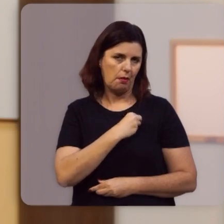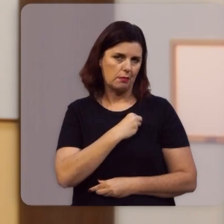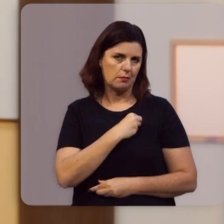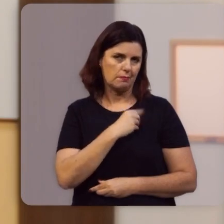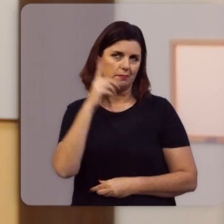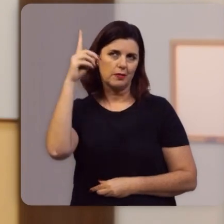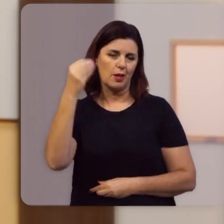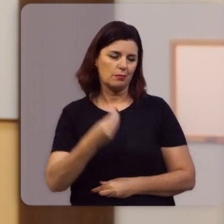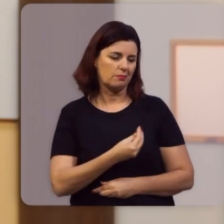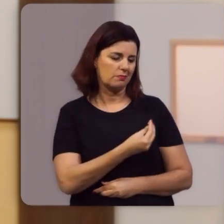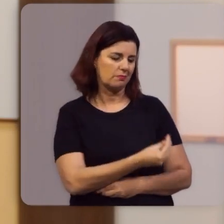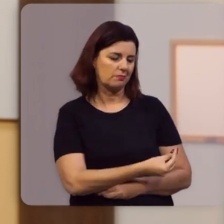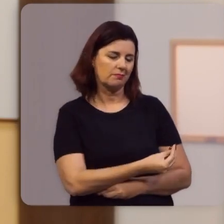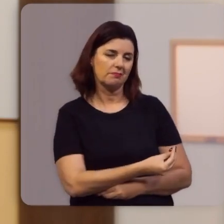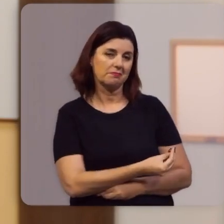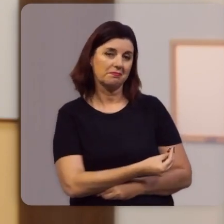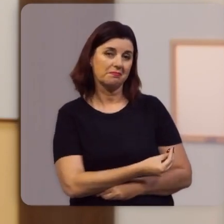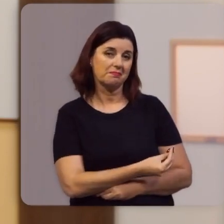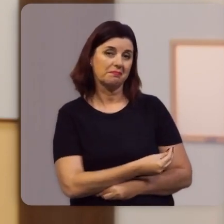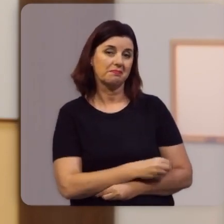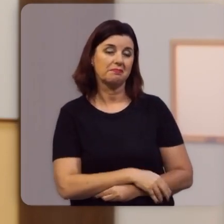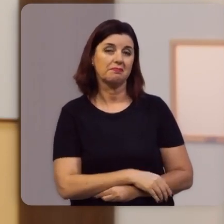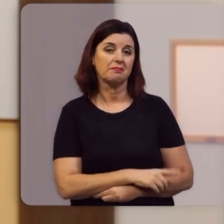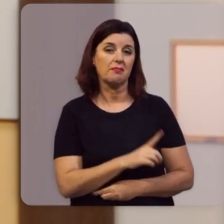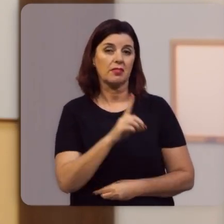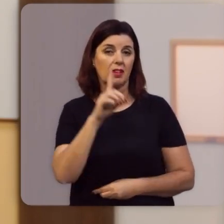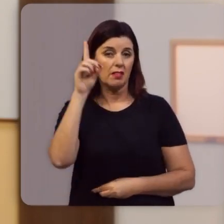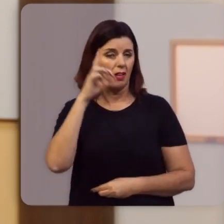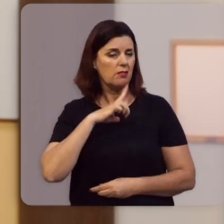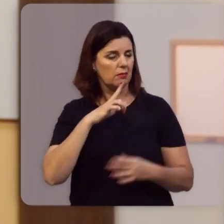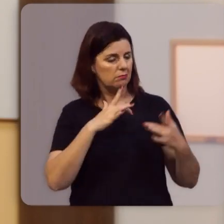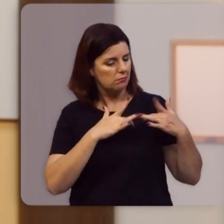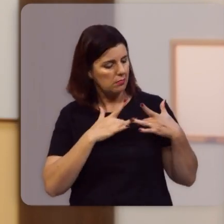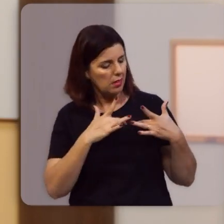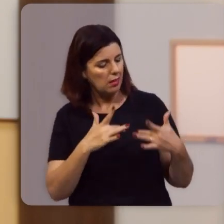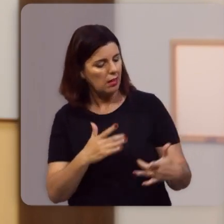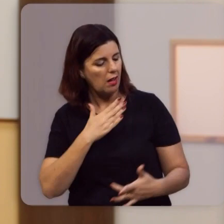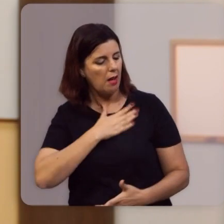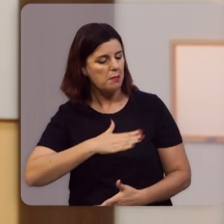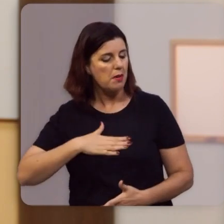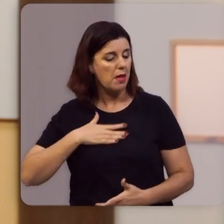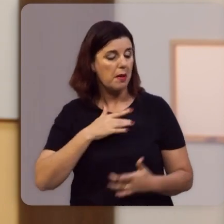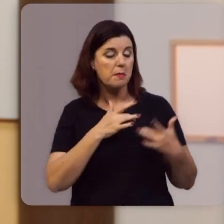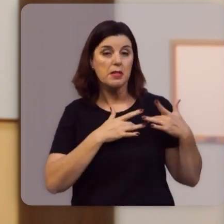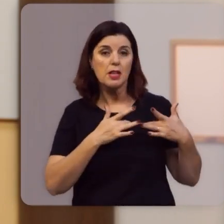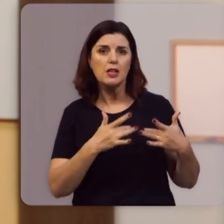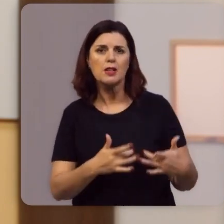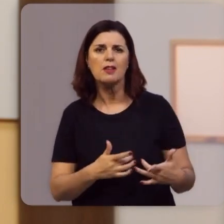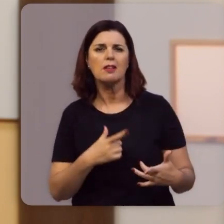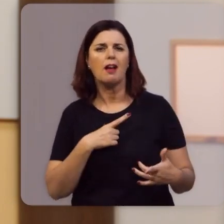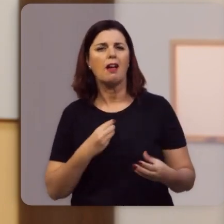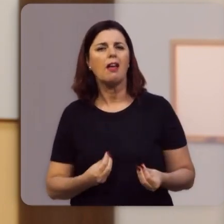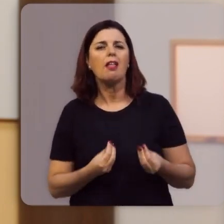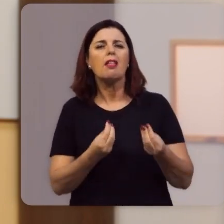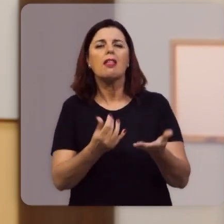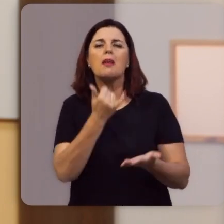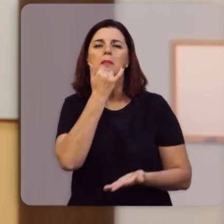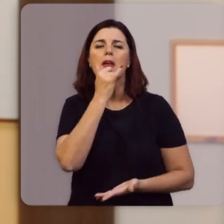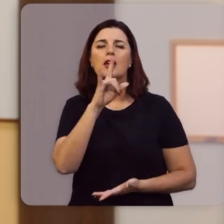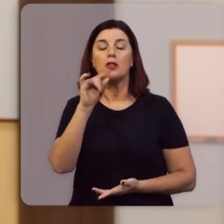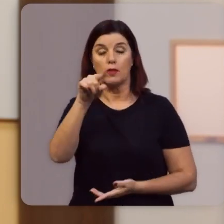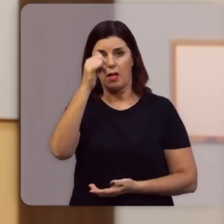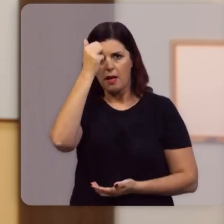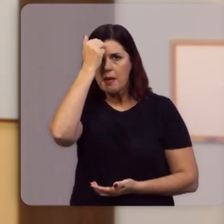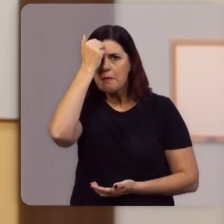E Deus perdoa pecados. E Deus é misericordioso e tem prazer na misericórdia e é rico em perdoar. Se você